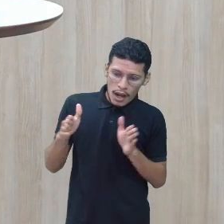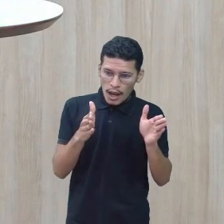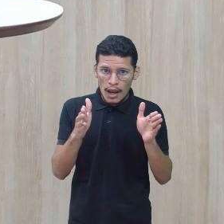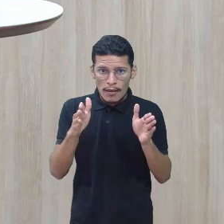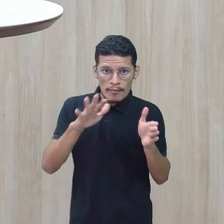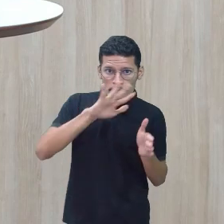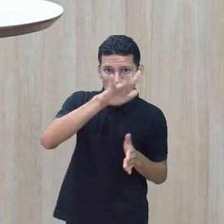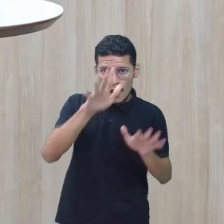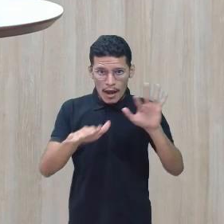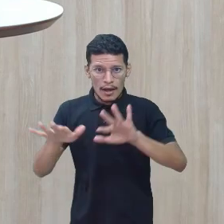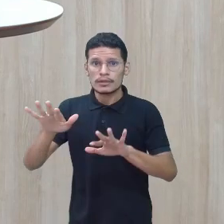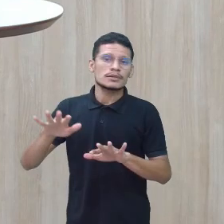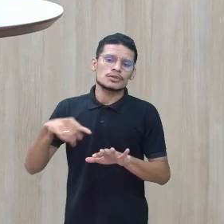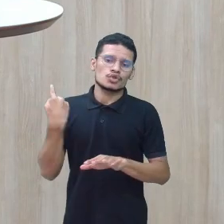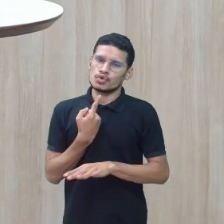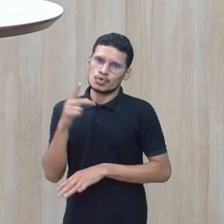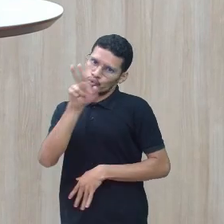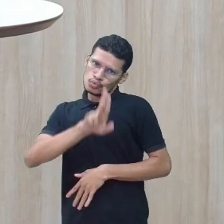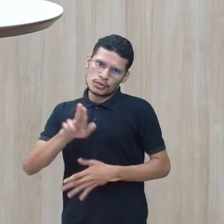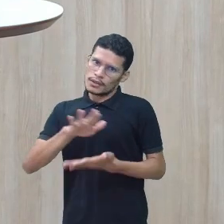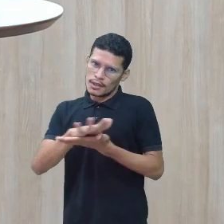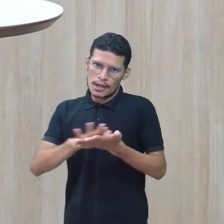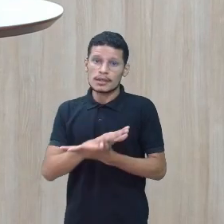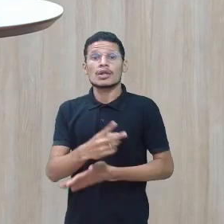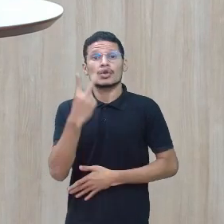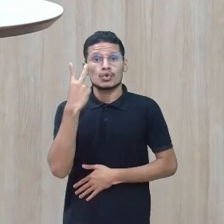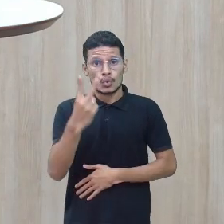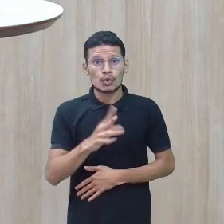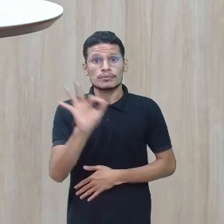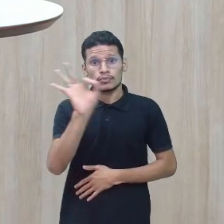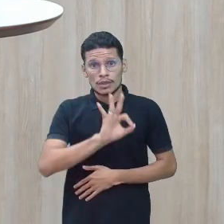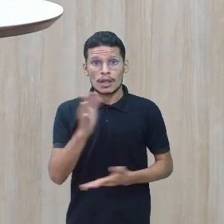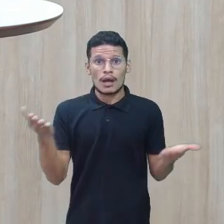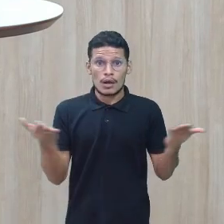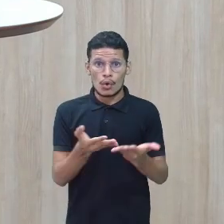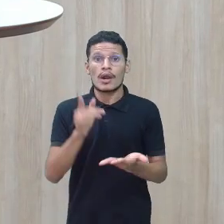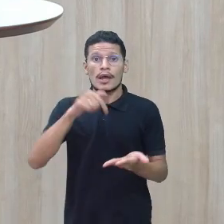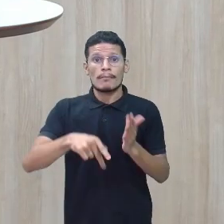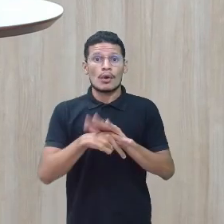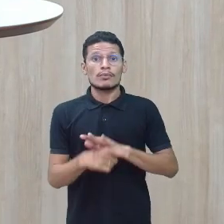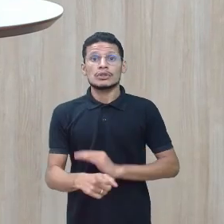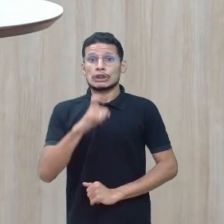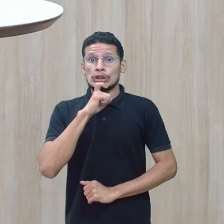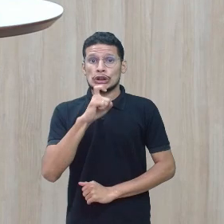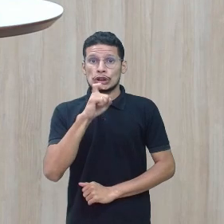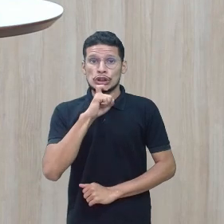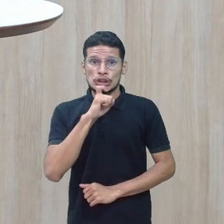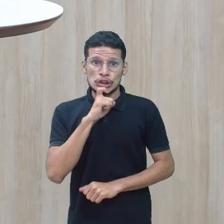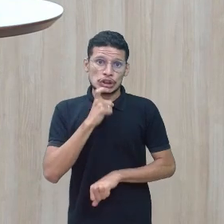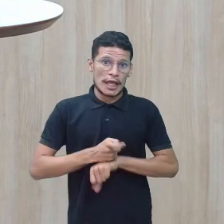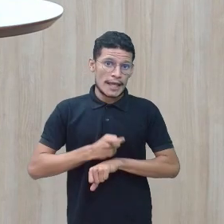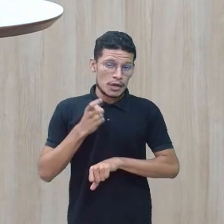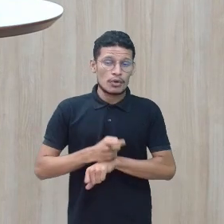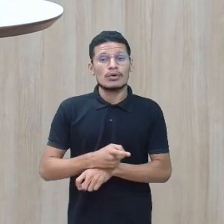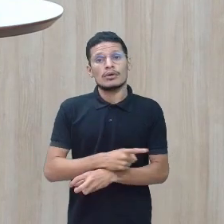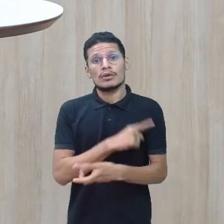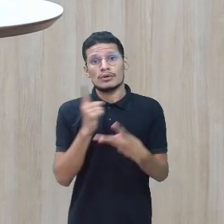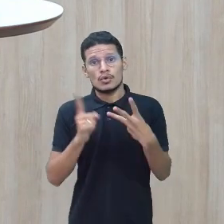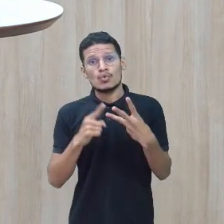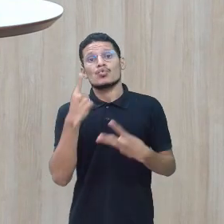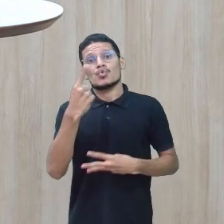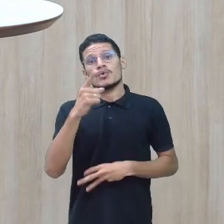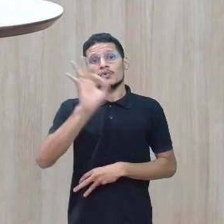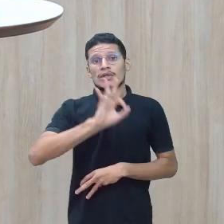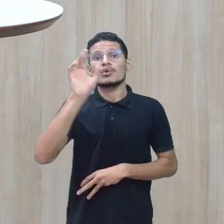nosso consumo. 2% água em forma de gelo, estão nas geleiras. E 1% ela está de